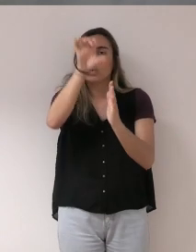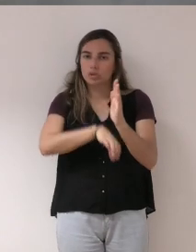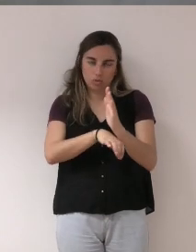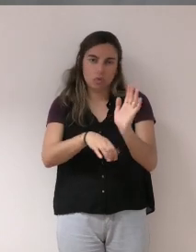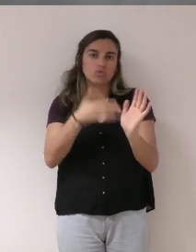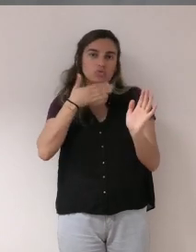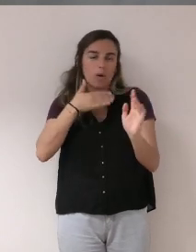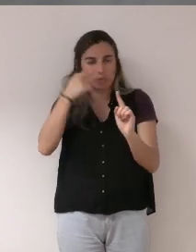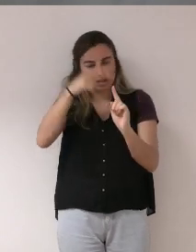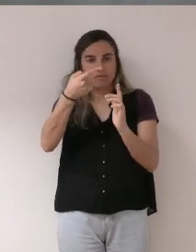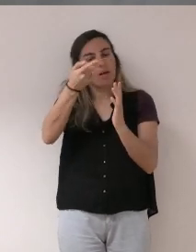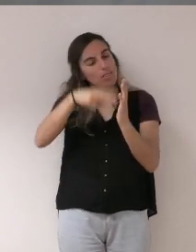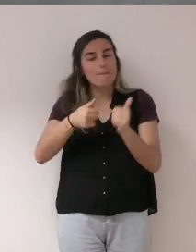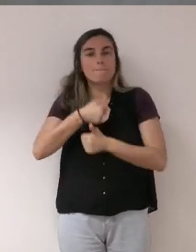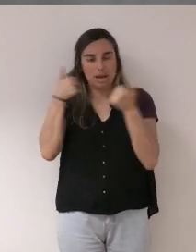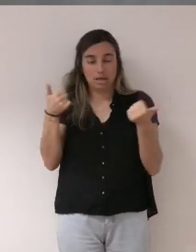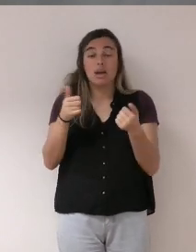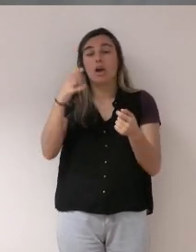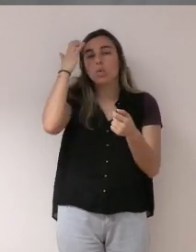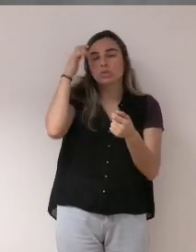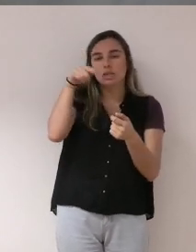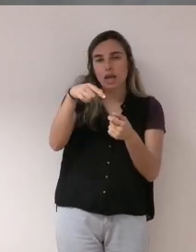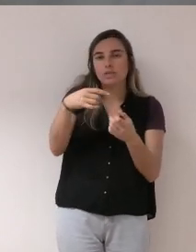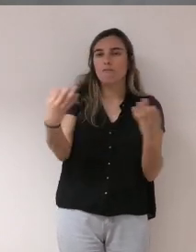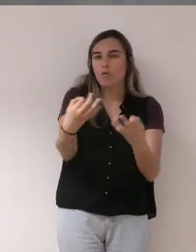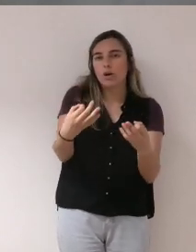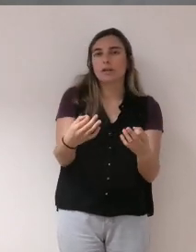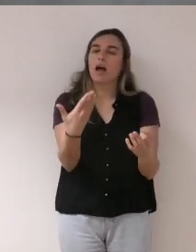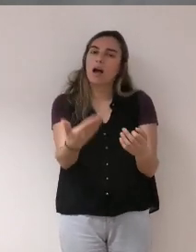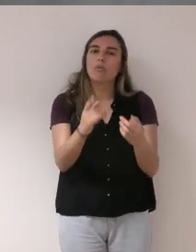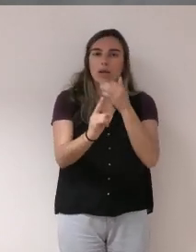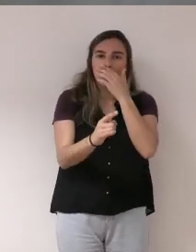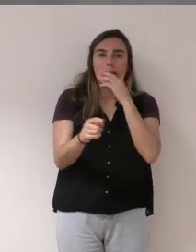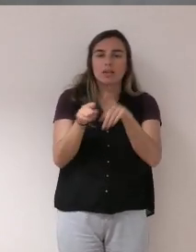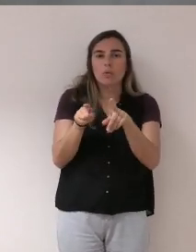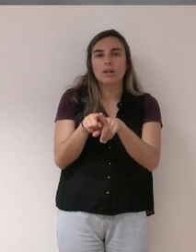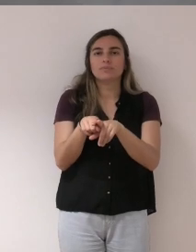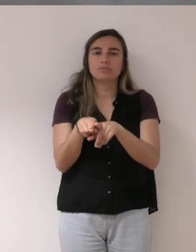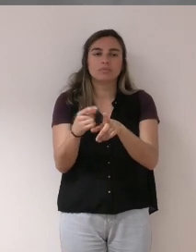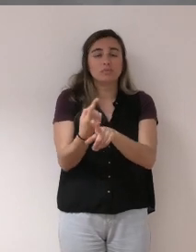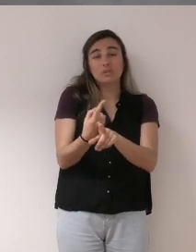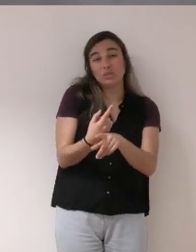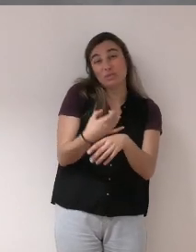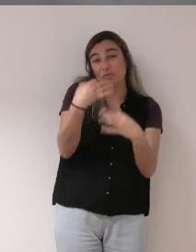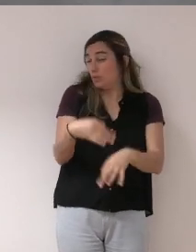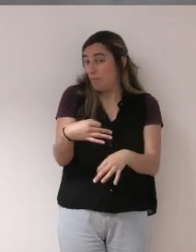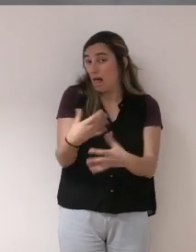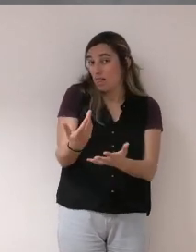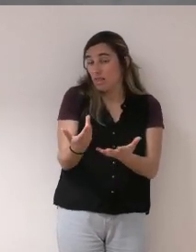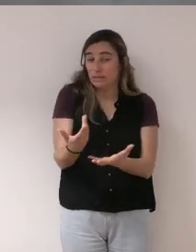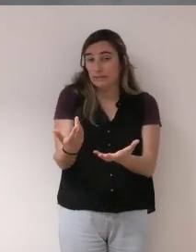leitura. E, nesse sentido, a consciência de alguma frugalidade formal diz